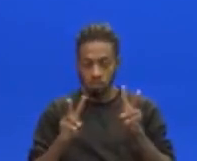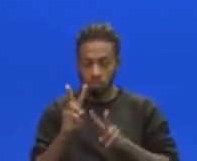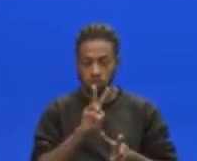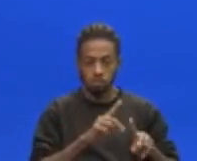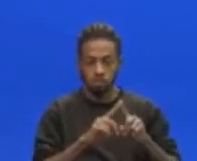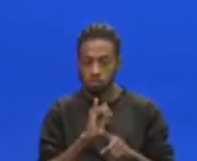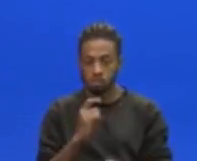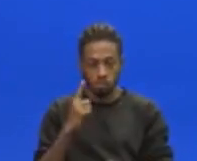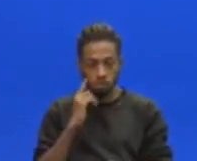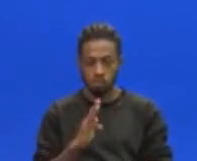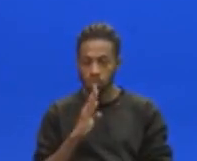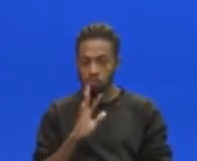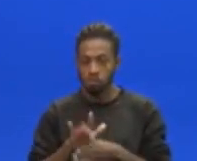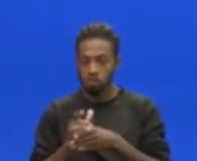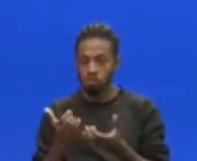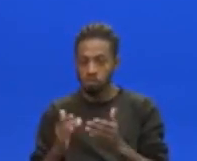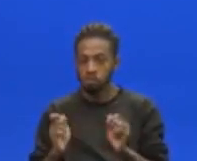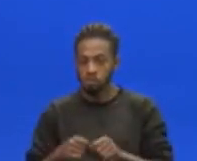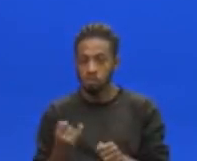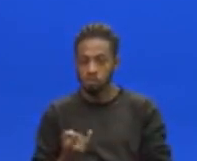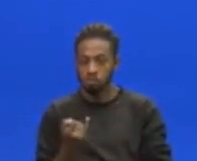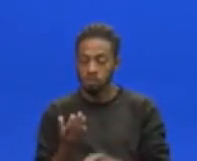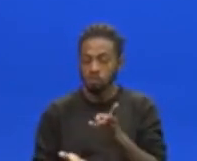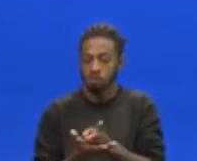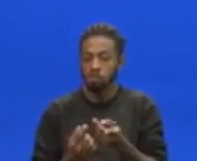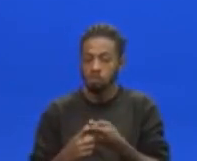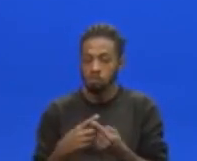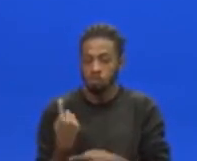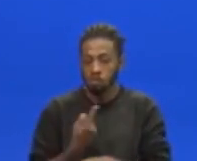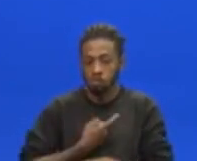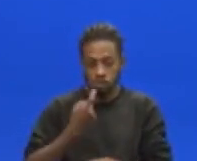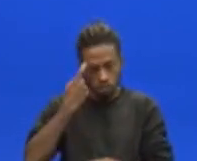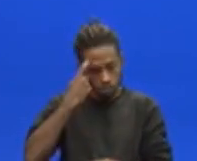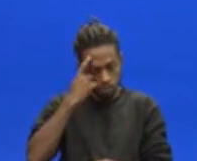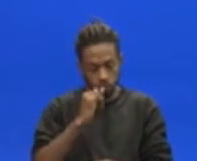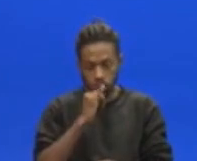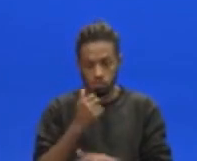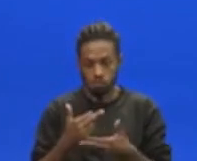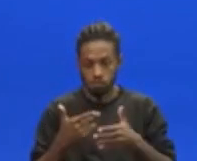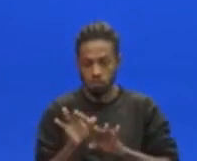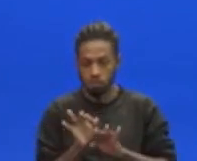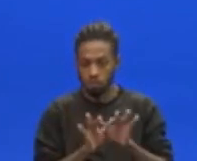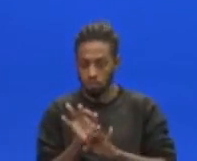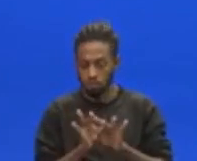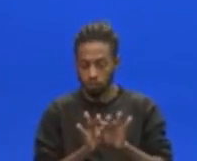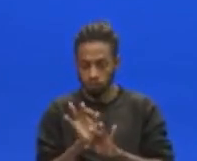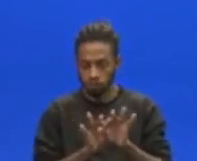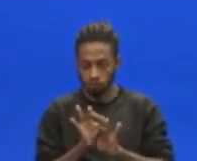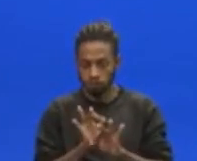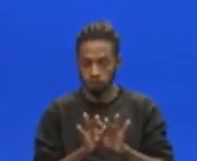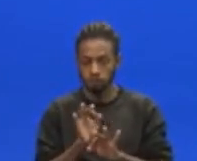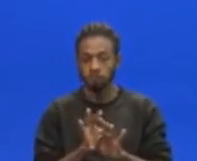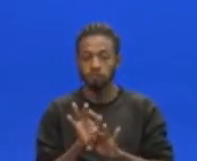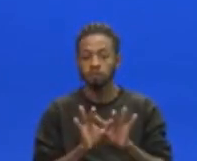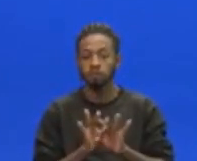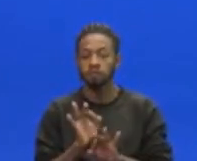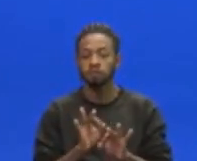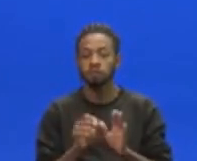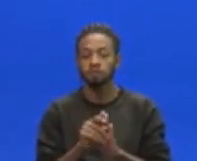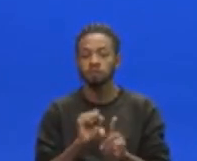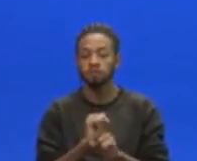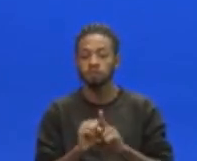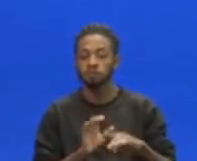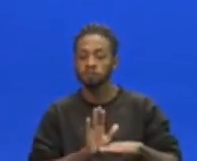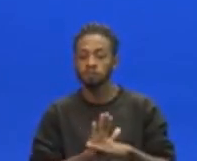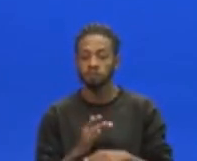conhecimento sobre essas doenças, elas são importantes para que a gente pense em políticas de saúde, em prevenção e política de saúde. Então,